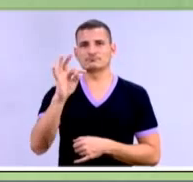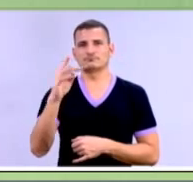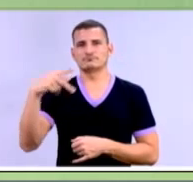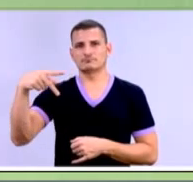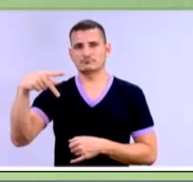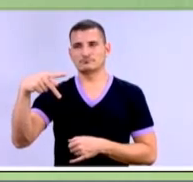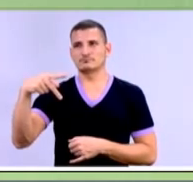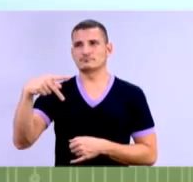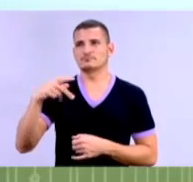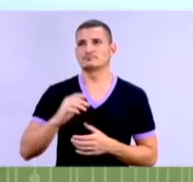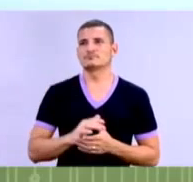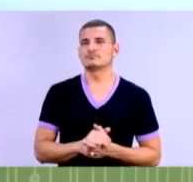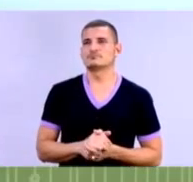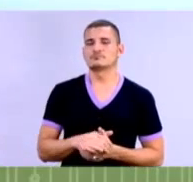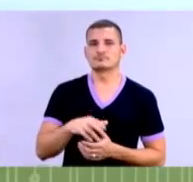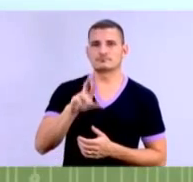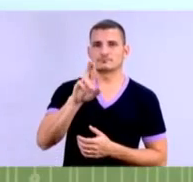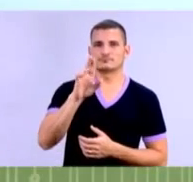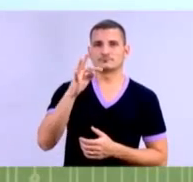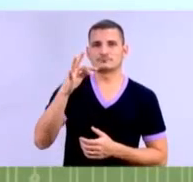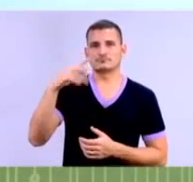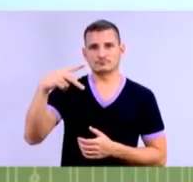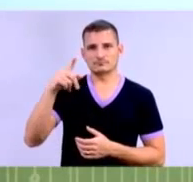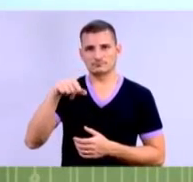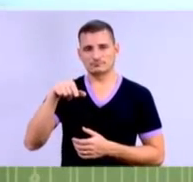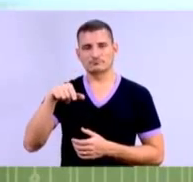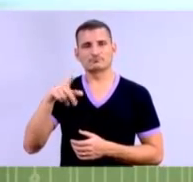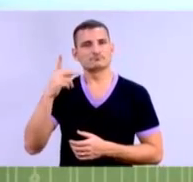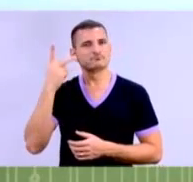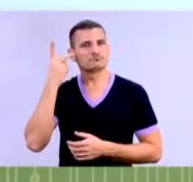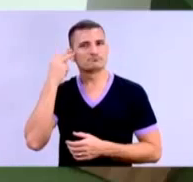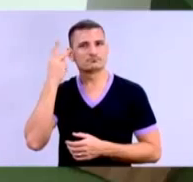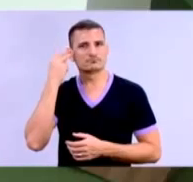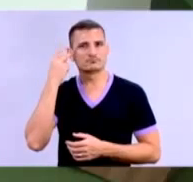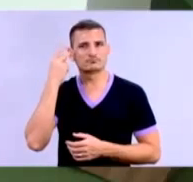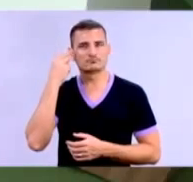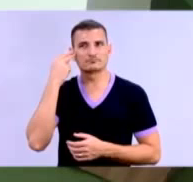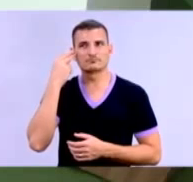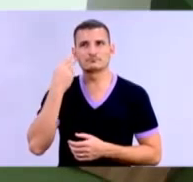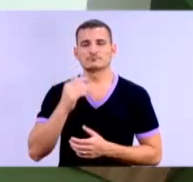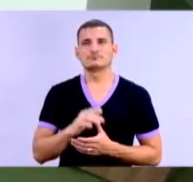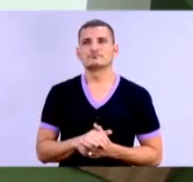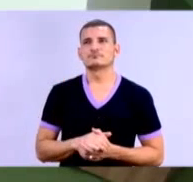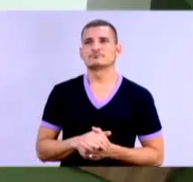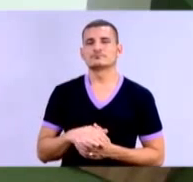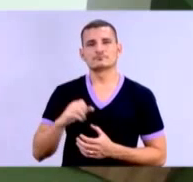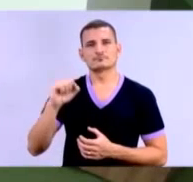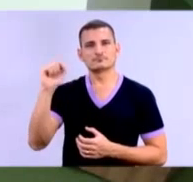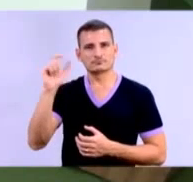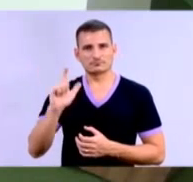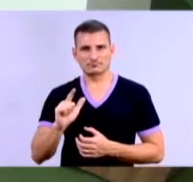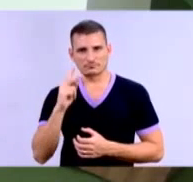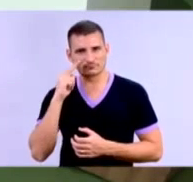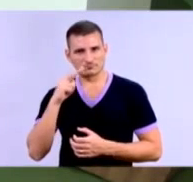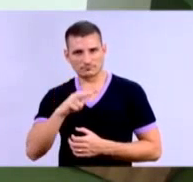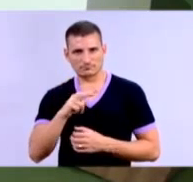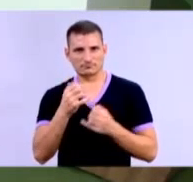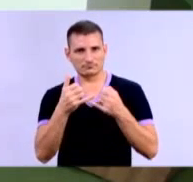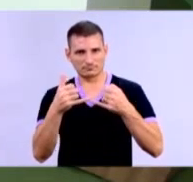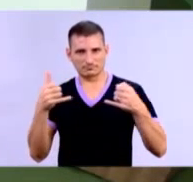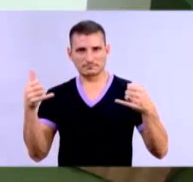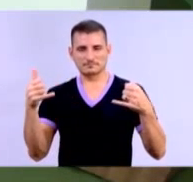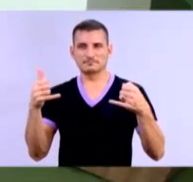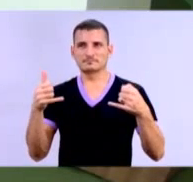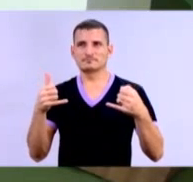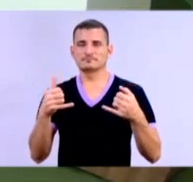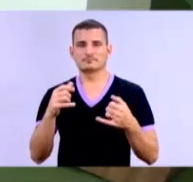Então, o UTP é um dos cabos mais comuns, né, professor? É interessante que esse cabo azulzinho aí que a gente vê em casa é o que